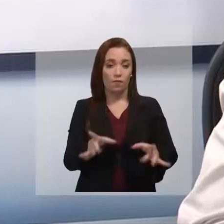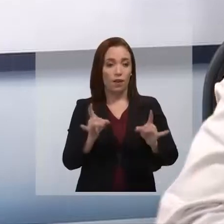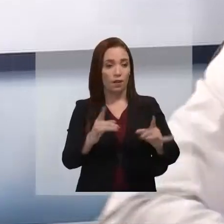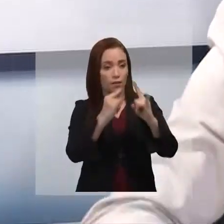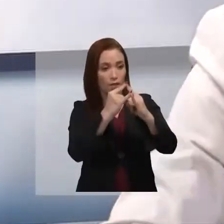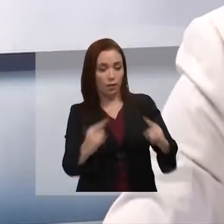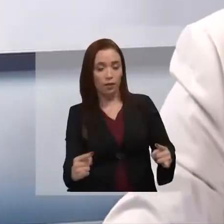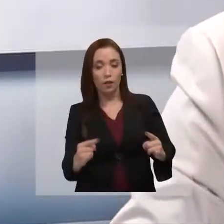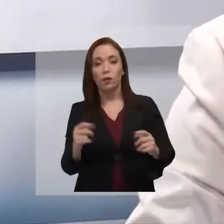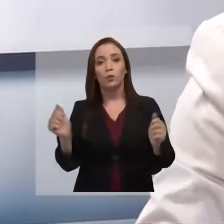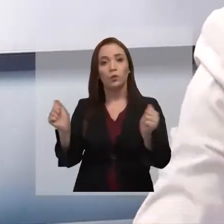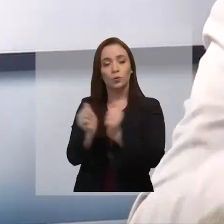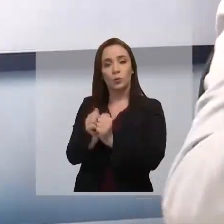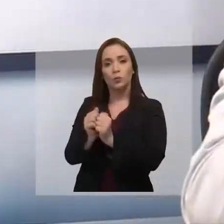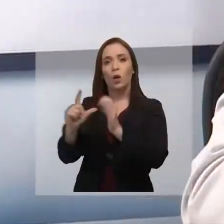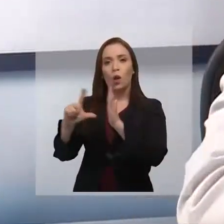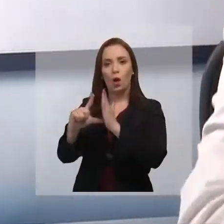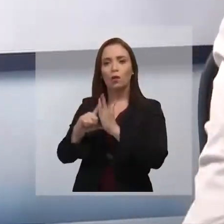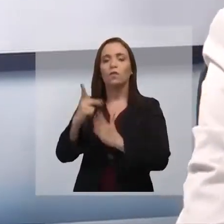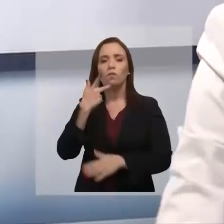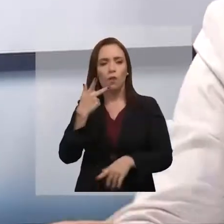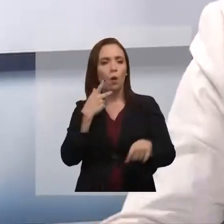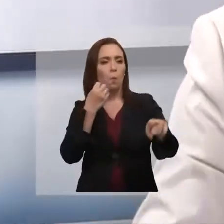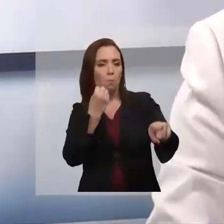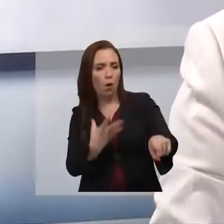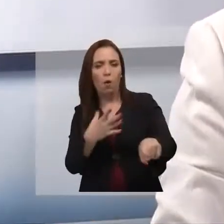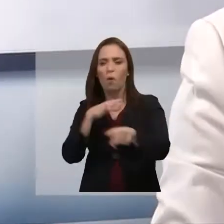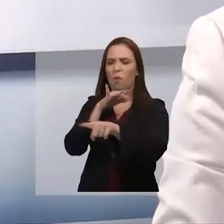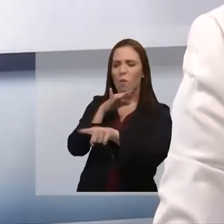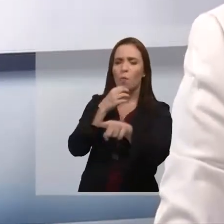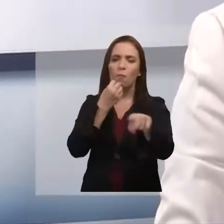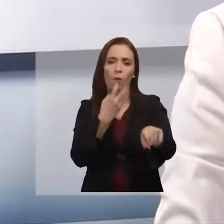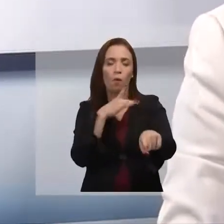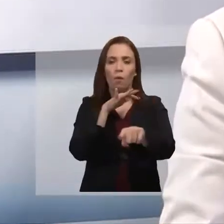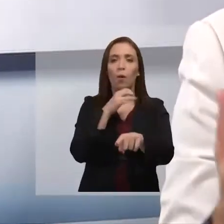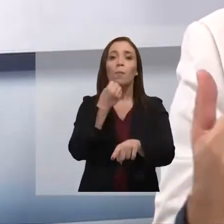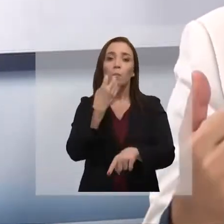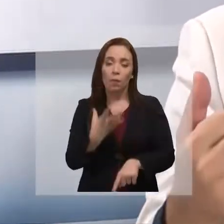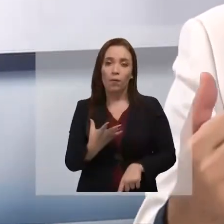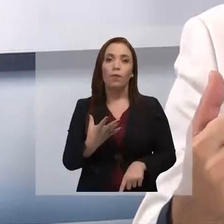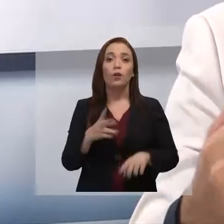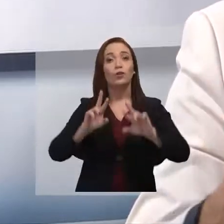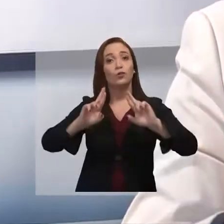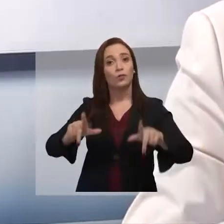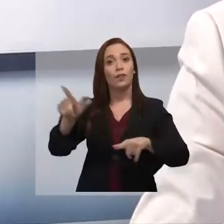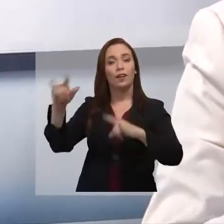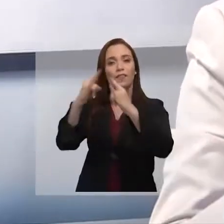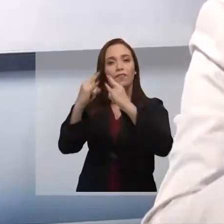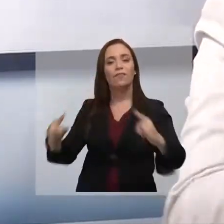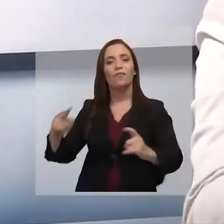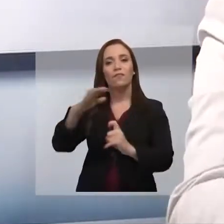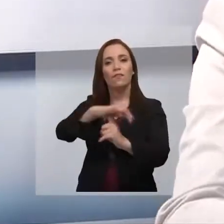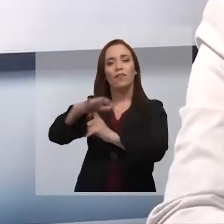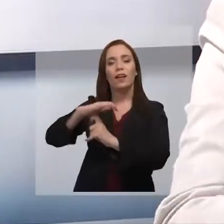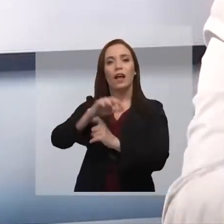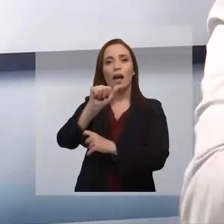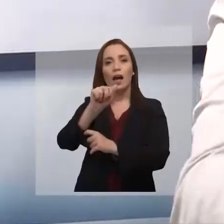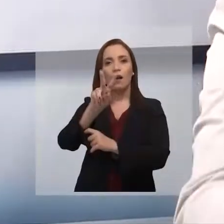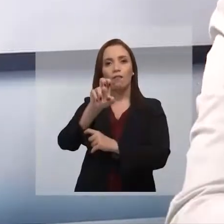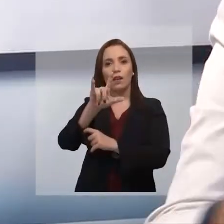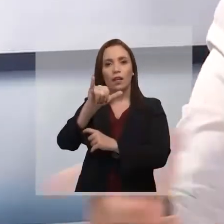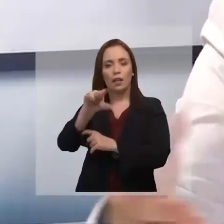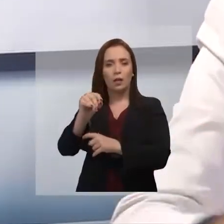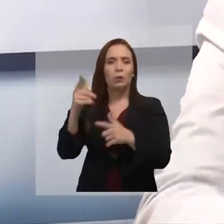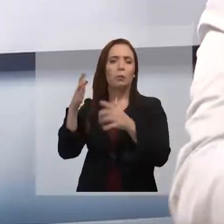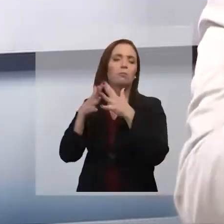lá, junto com o lojista, dizendo isso é legal, isso não é legal. Tanto que está tendo ordenamento, diferente da José Avelino, que a oposição ali